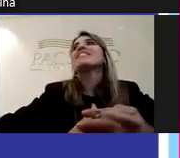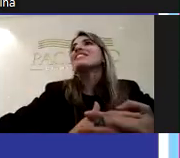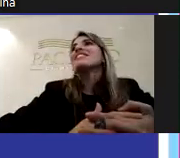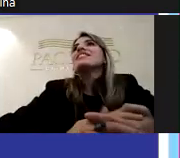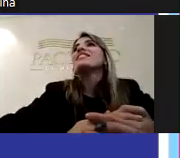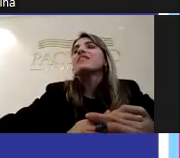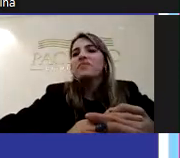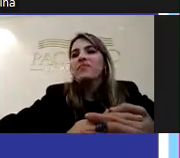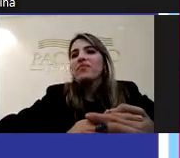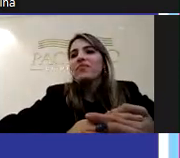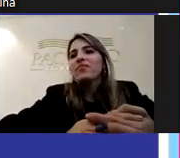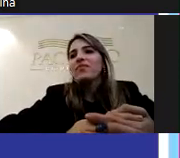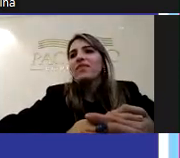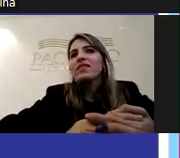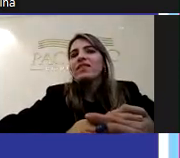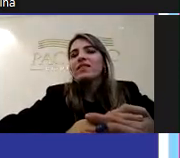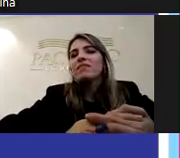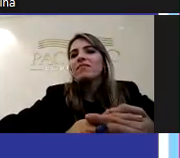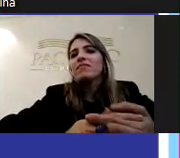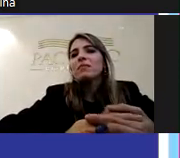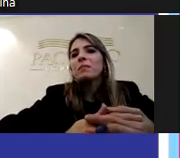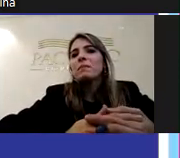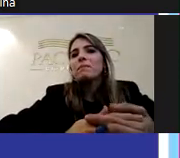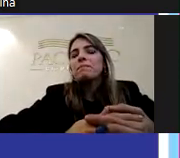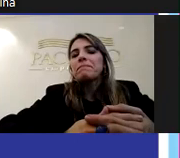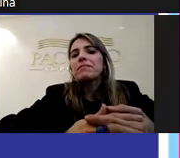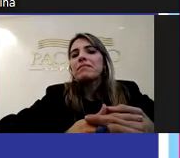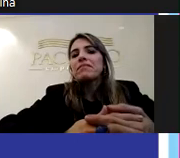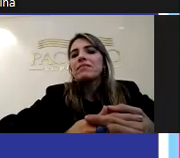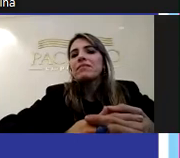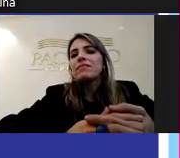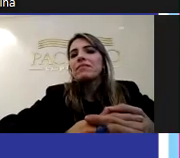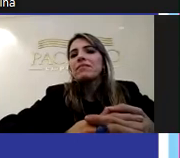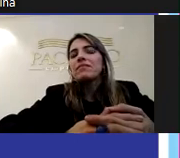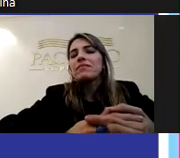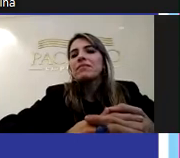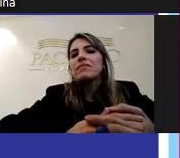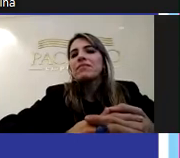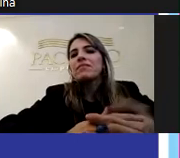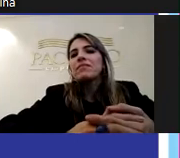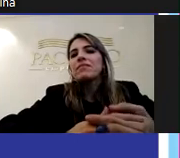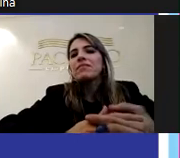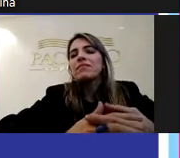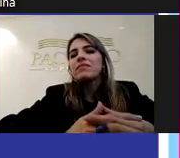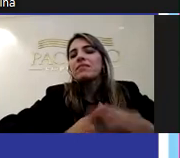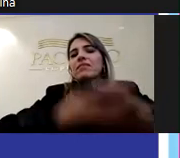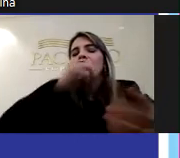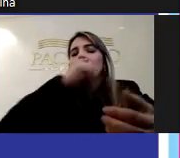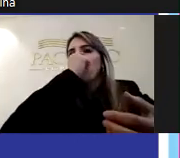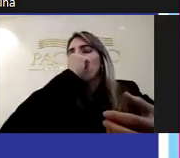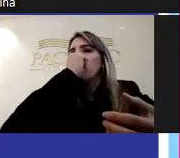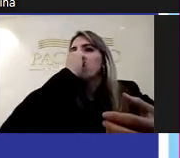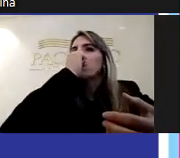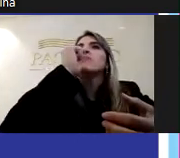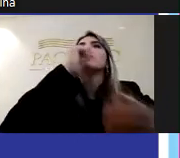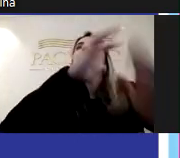Vamos falar, benefícios do ato sexual. É importante o ato sexual, minha gente. Se a pessoa chega no consultório,